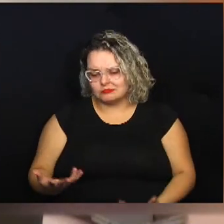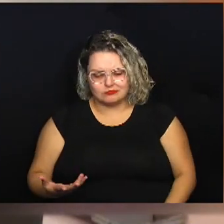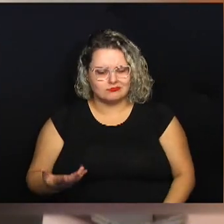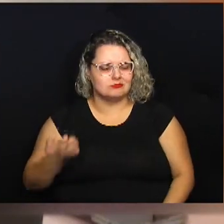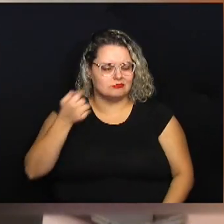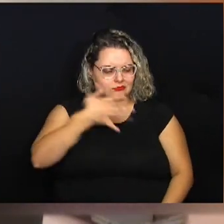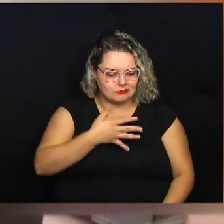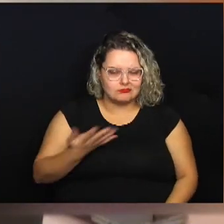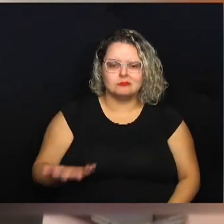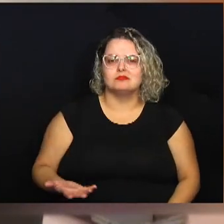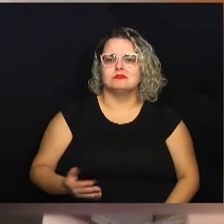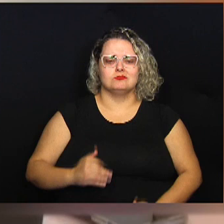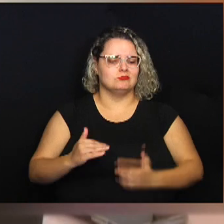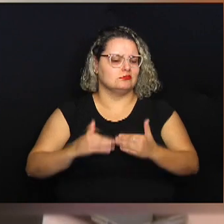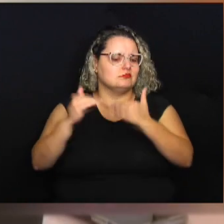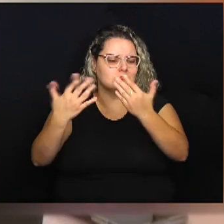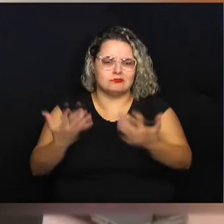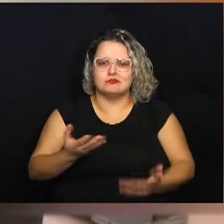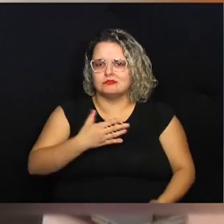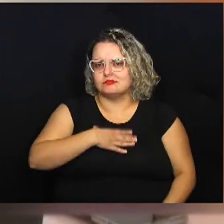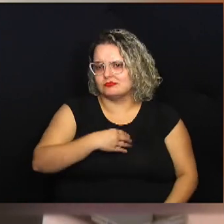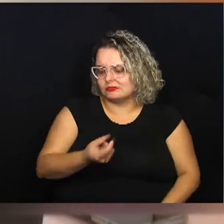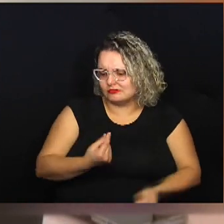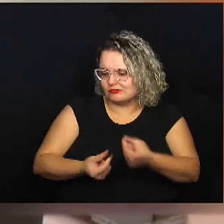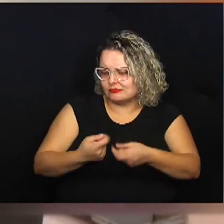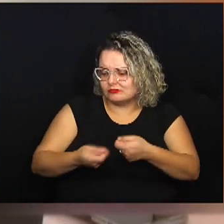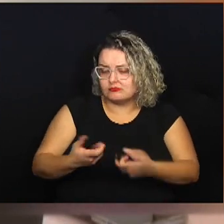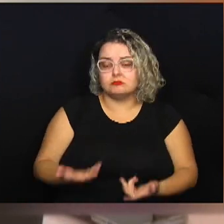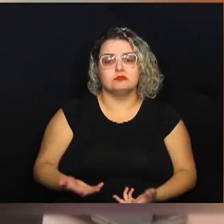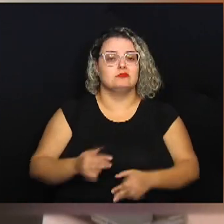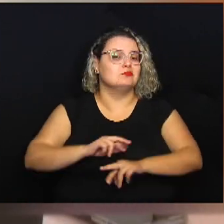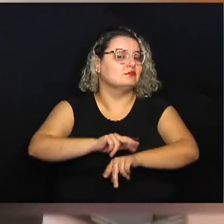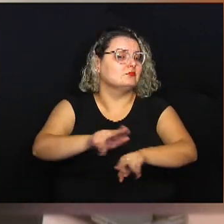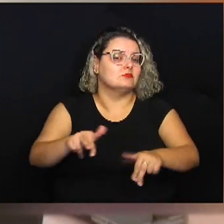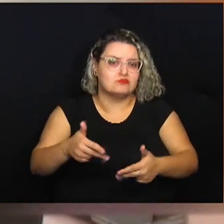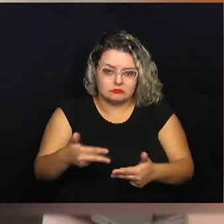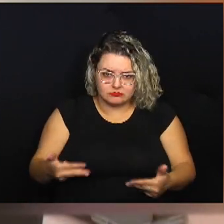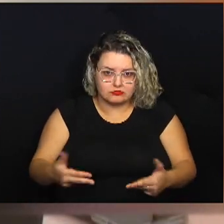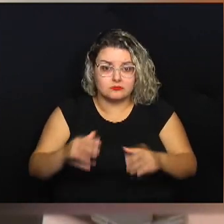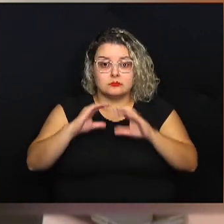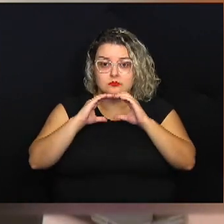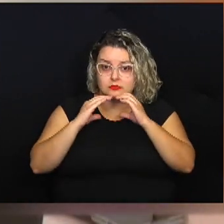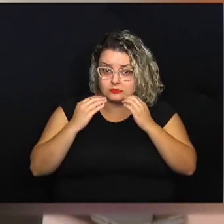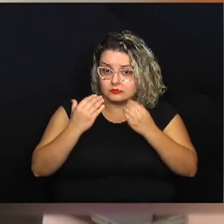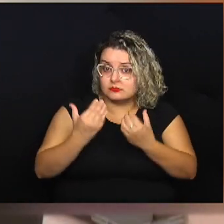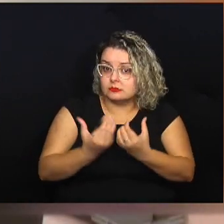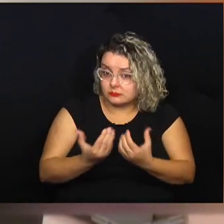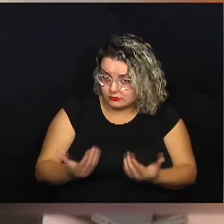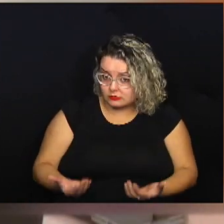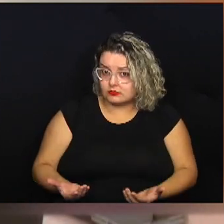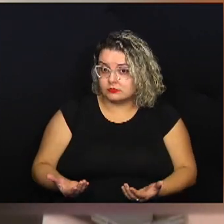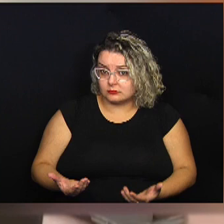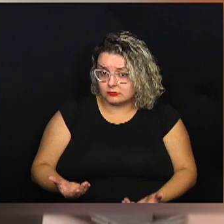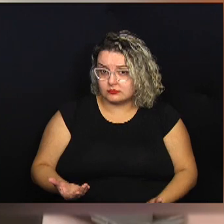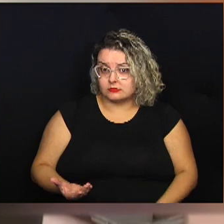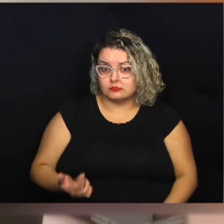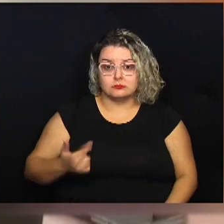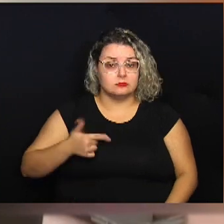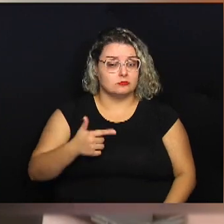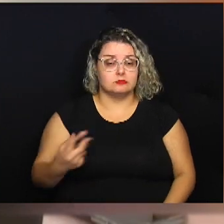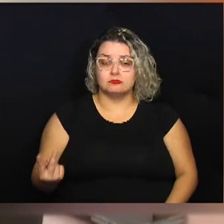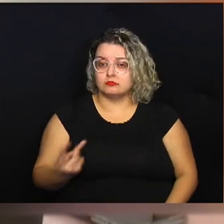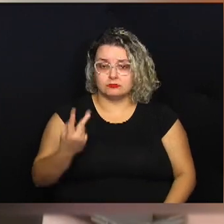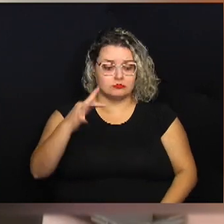de filhos e etc. São conferências onde não há valor de